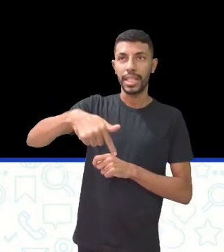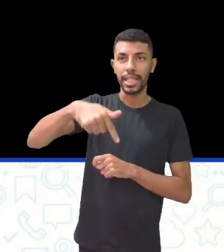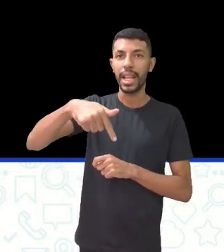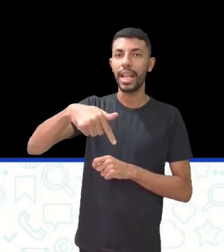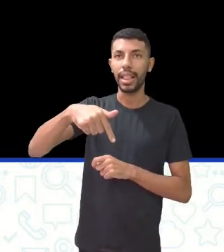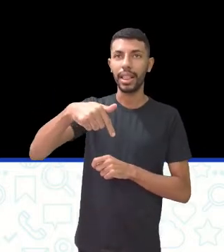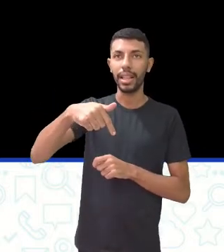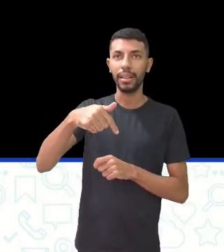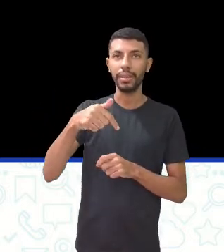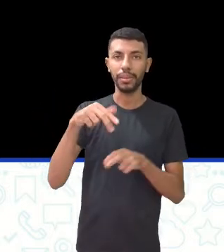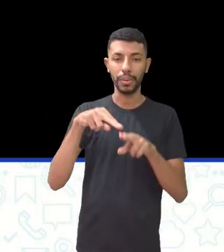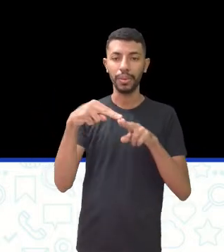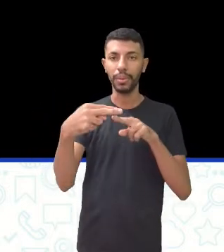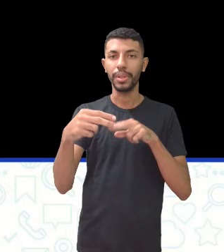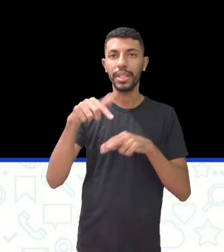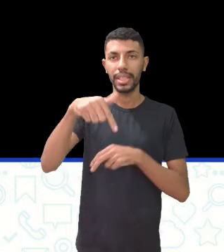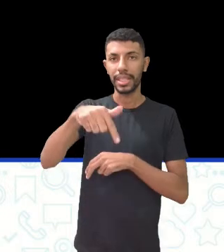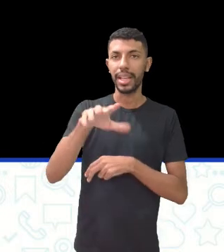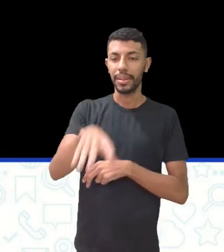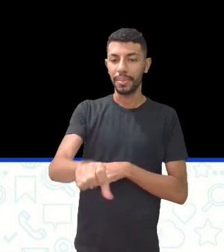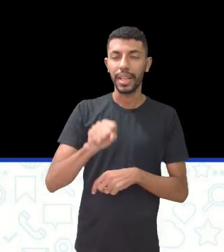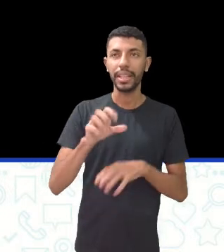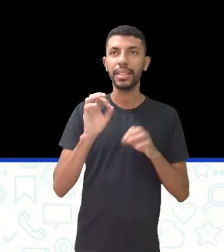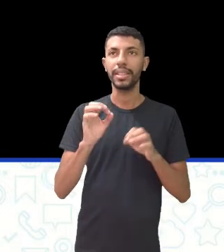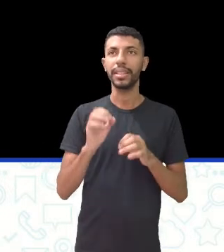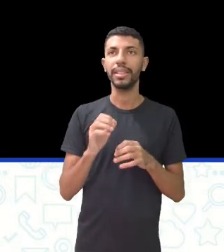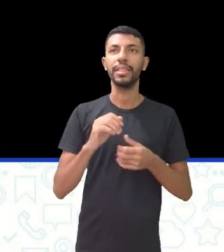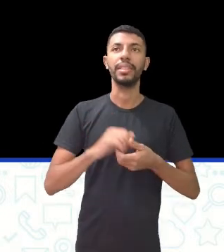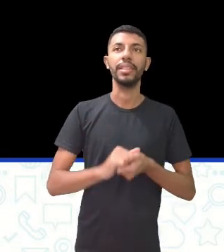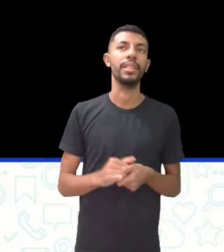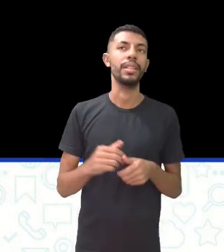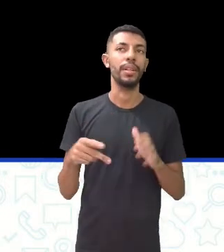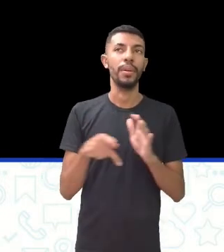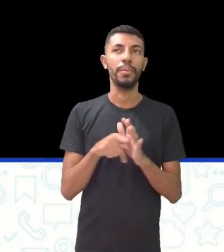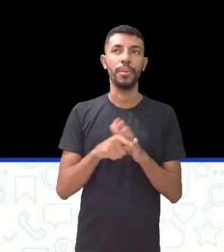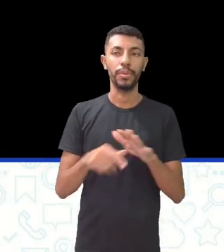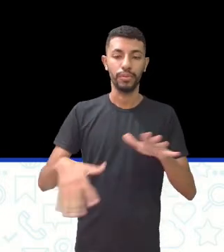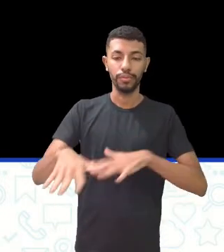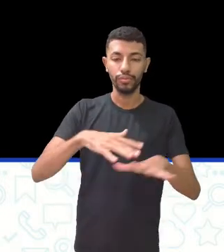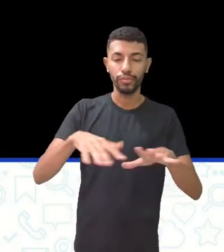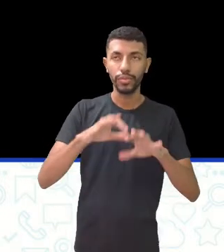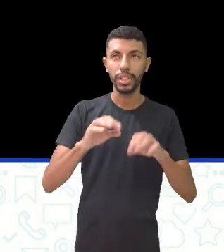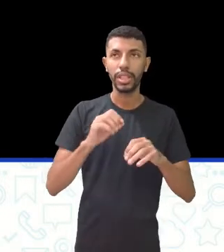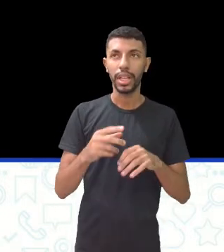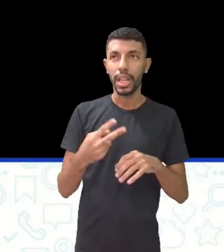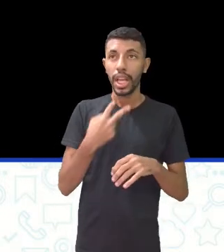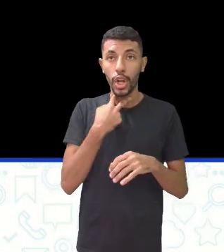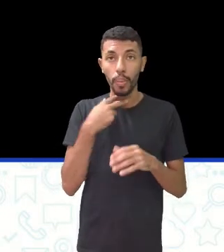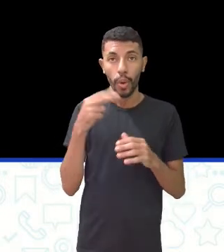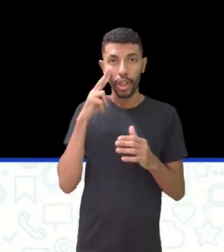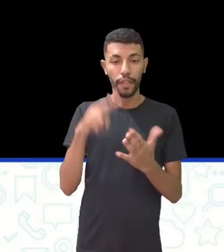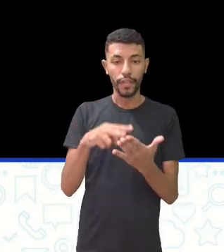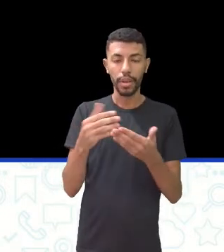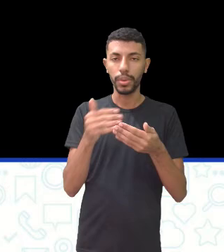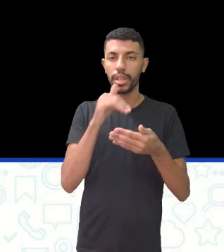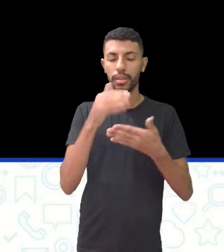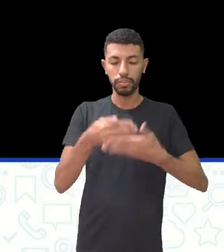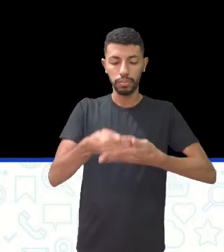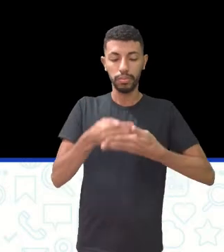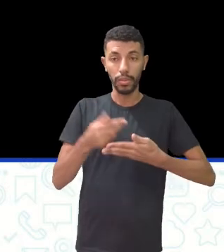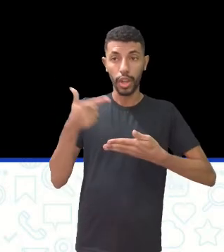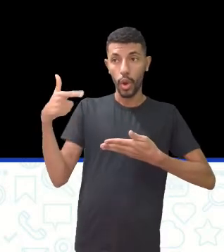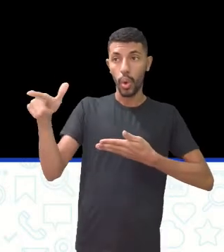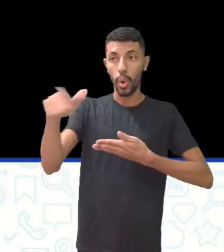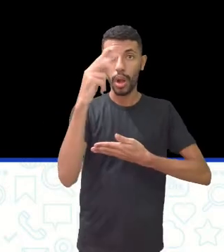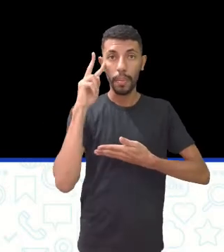agora. Cada usuário saca 7 peças de uma pilha embaralhada e não deixa que seus adversários as vejam. Veja, você vai lá, embaralha